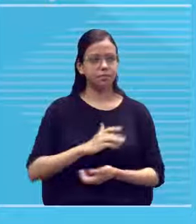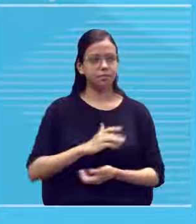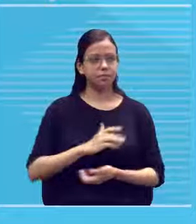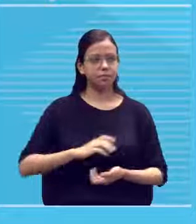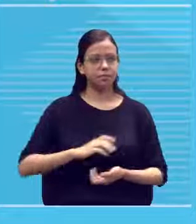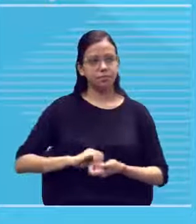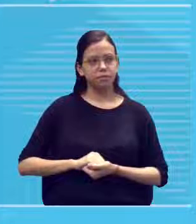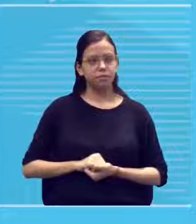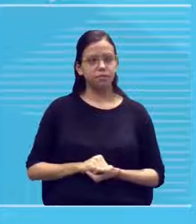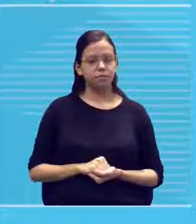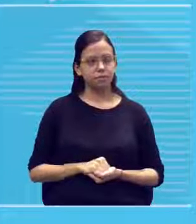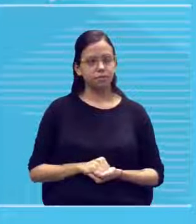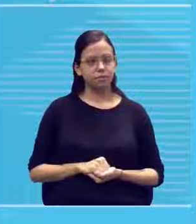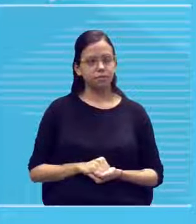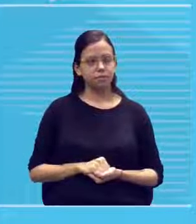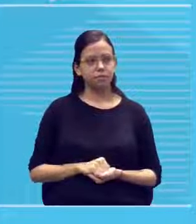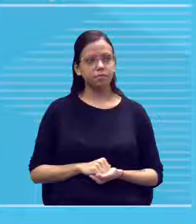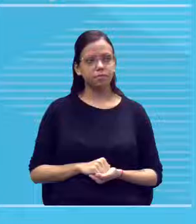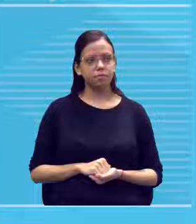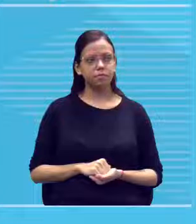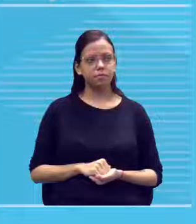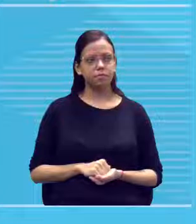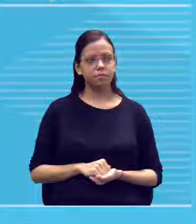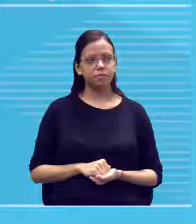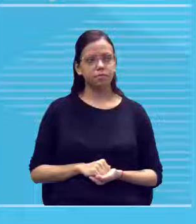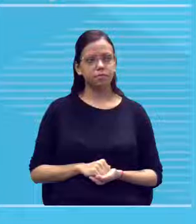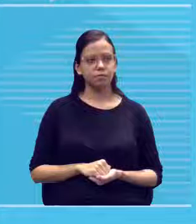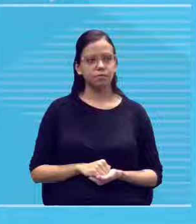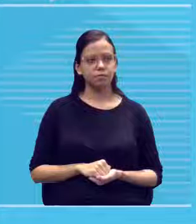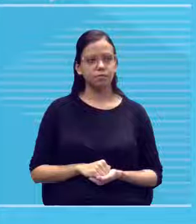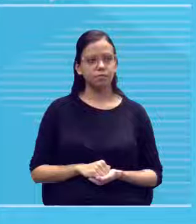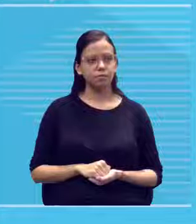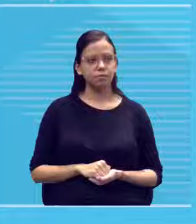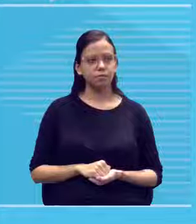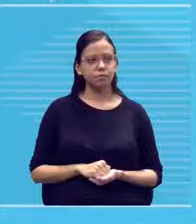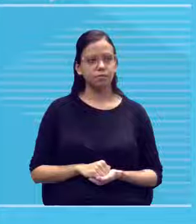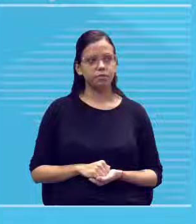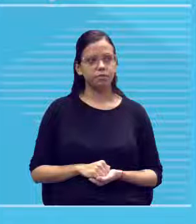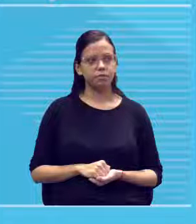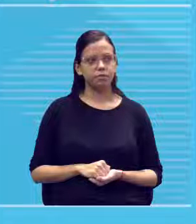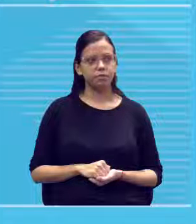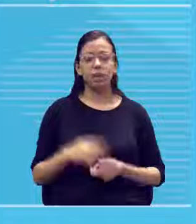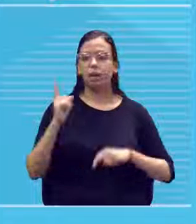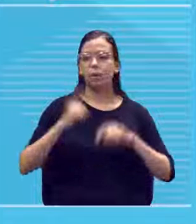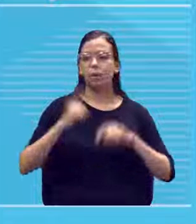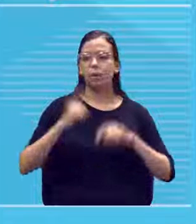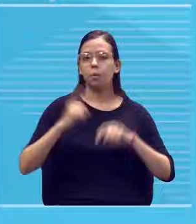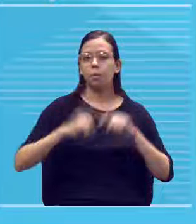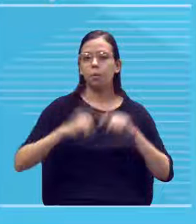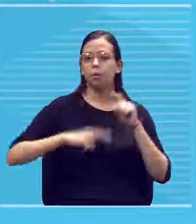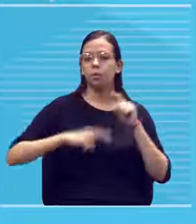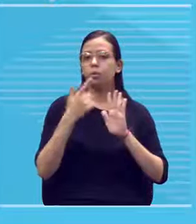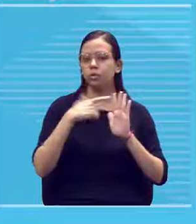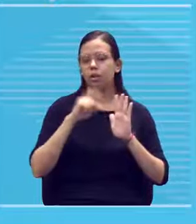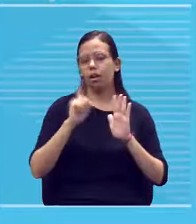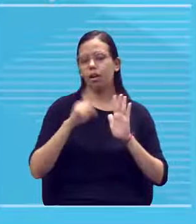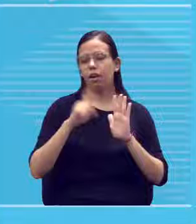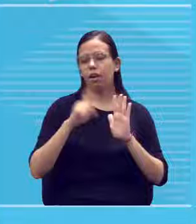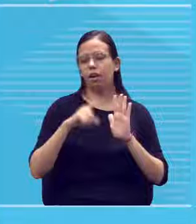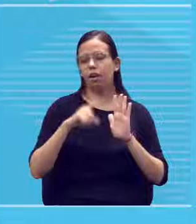importantes peças de seu equipamento eu tô aqui para mim de quem dela da bruxa né